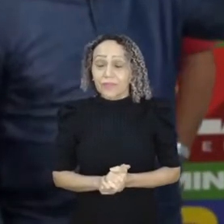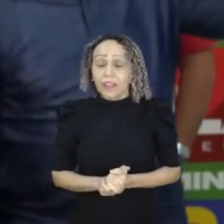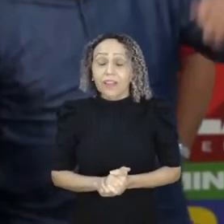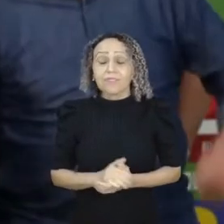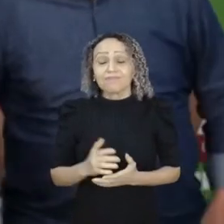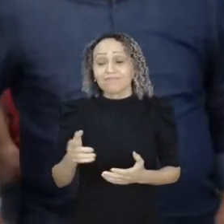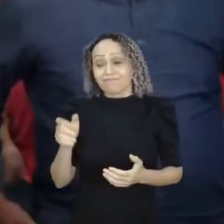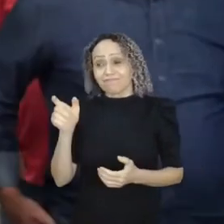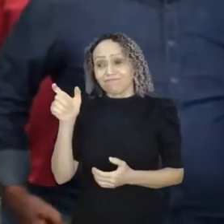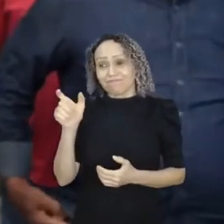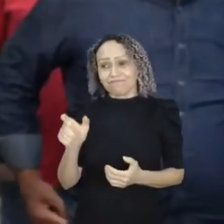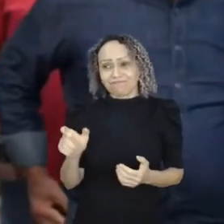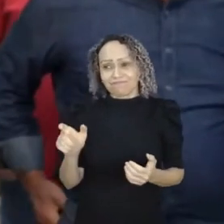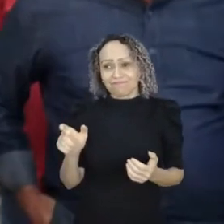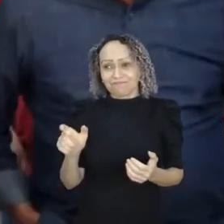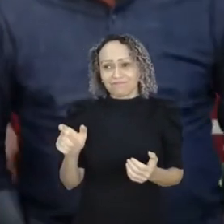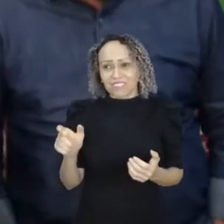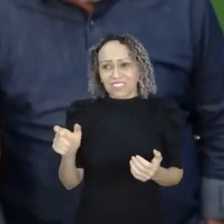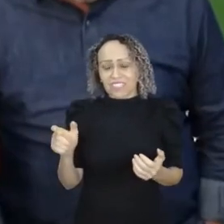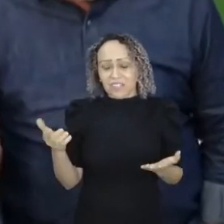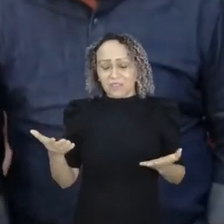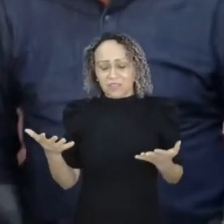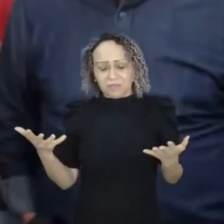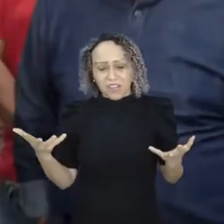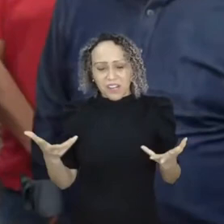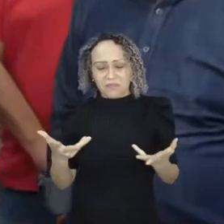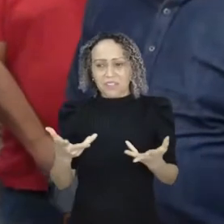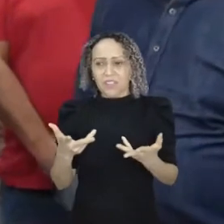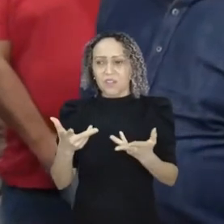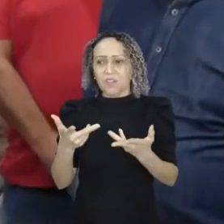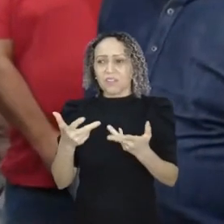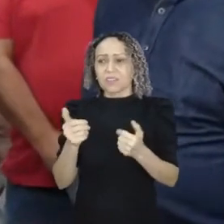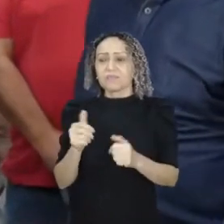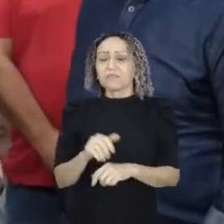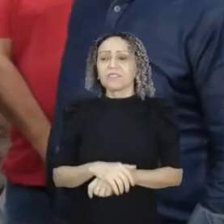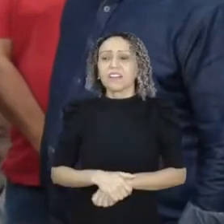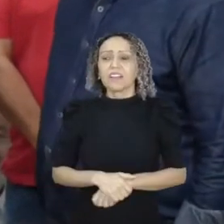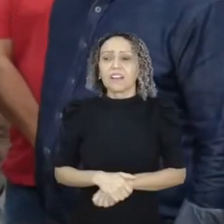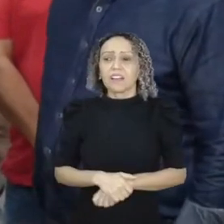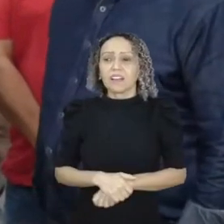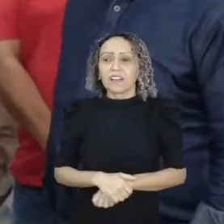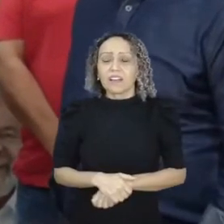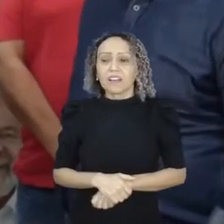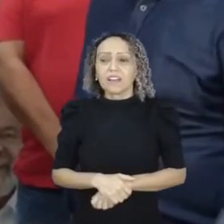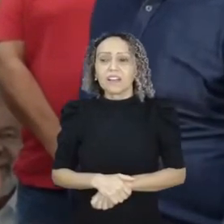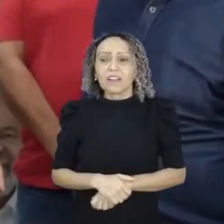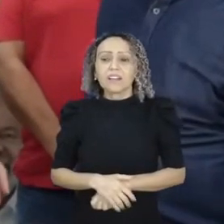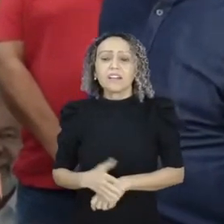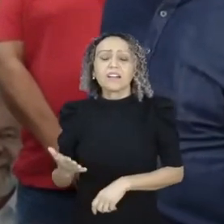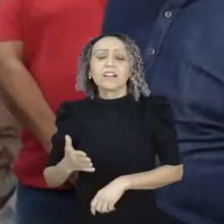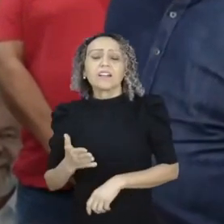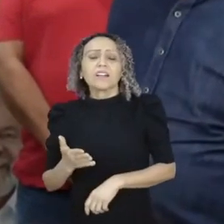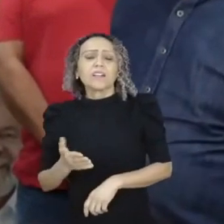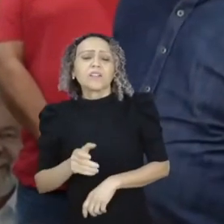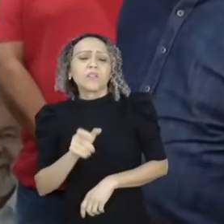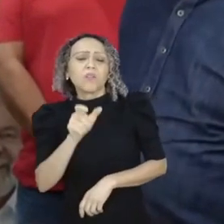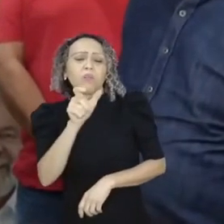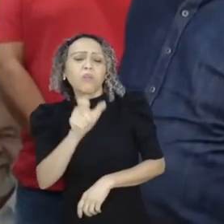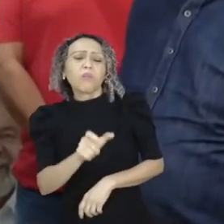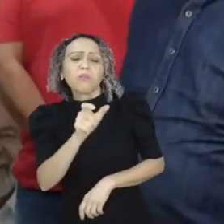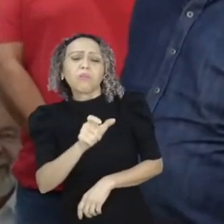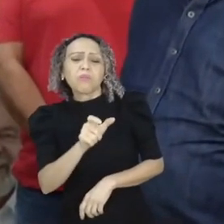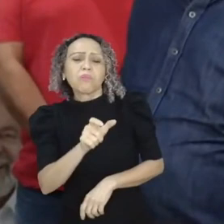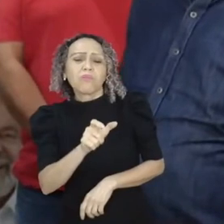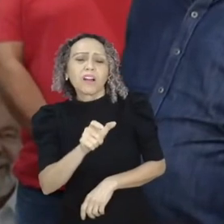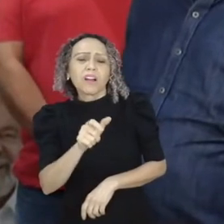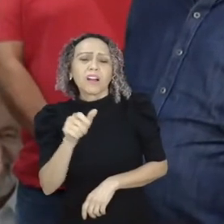Maravilhosa, né? O Guilherme de Almeida, quando era pequeno, a professora perguntou: menino, o que você quer ser quando